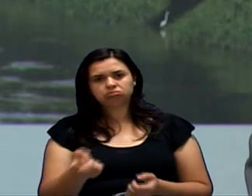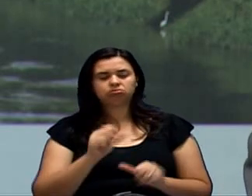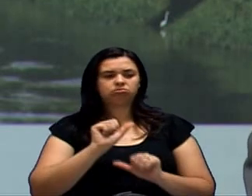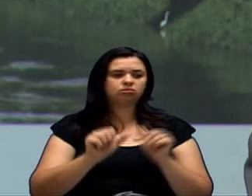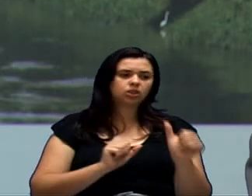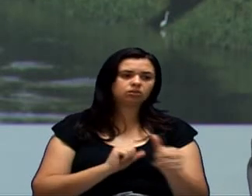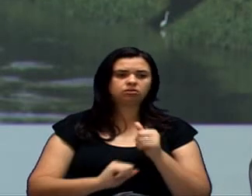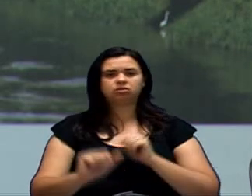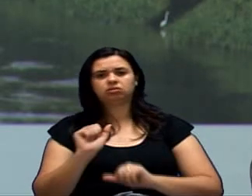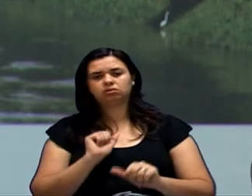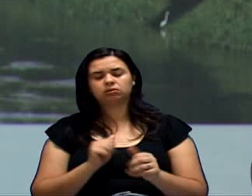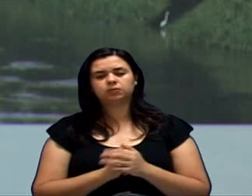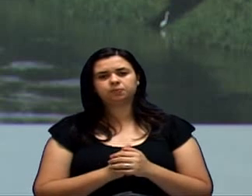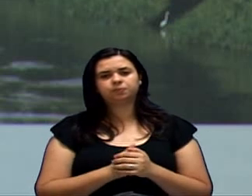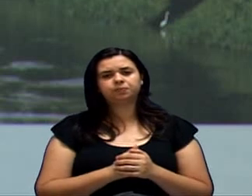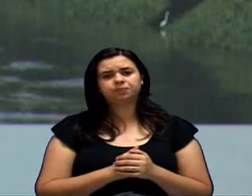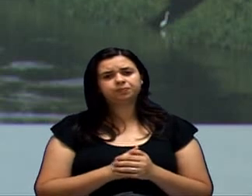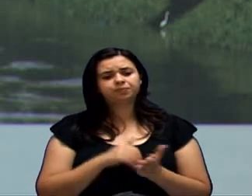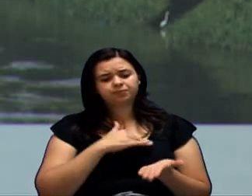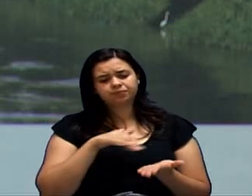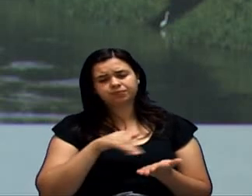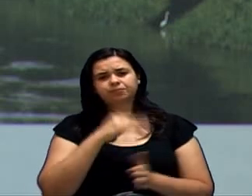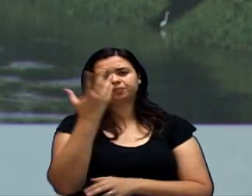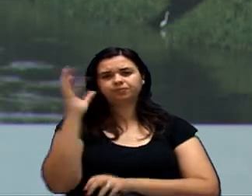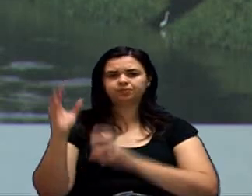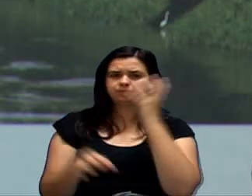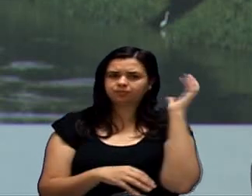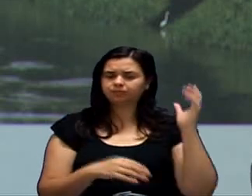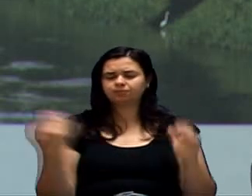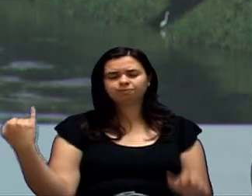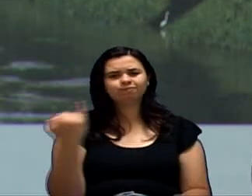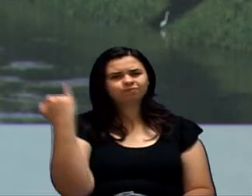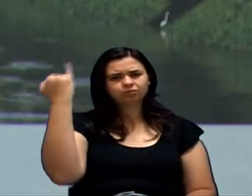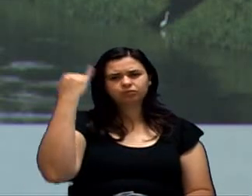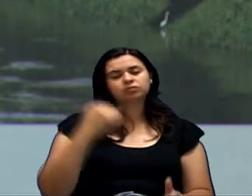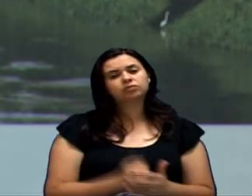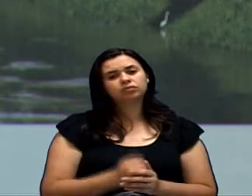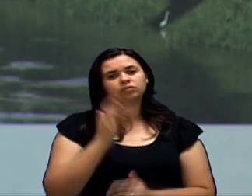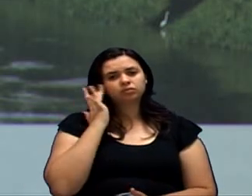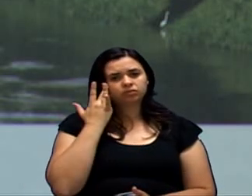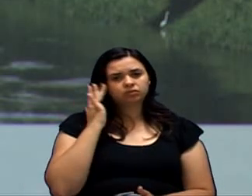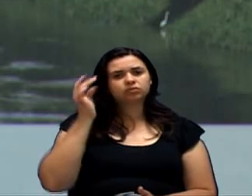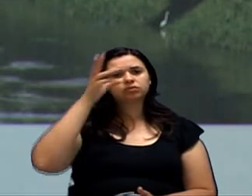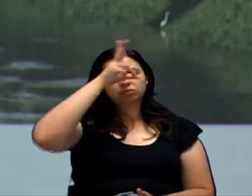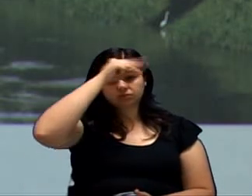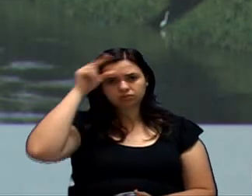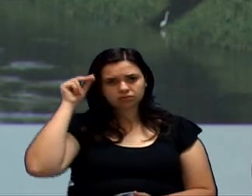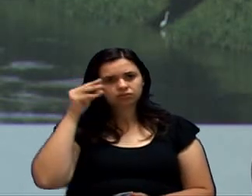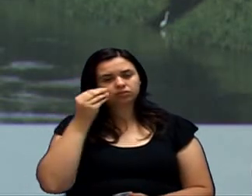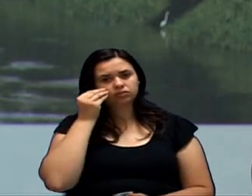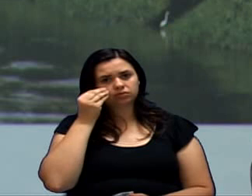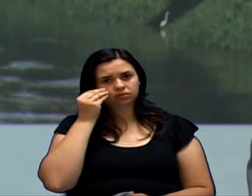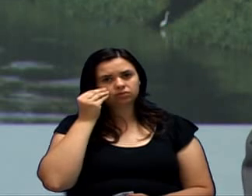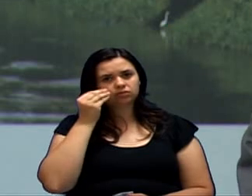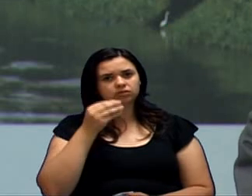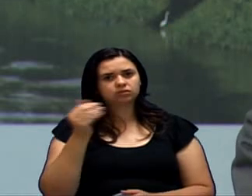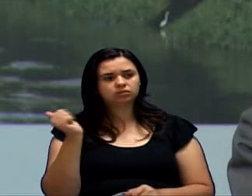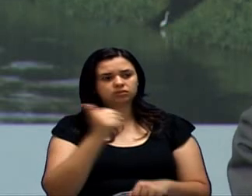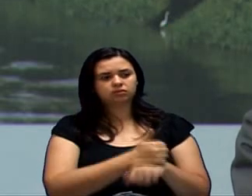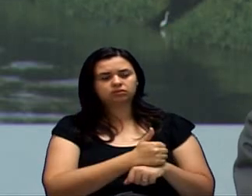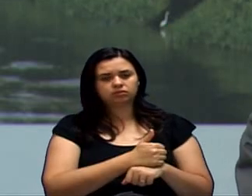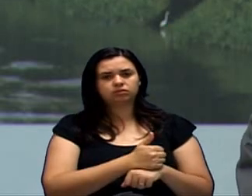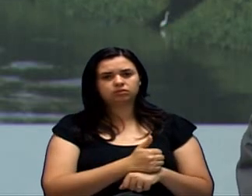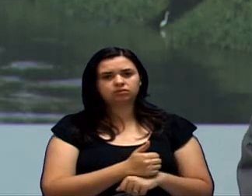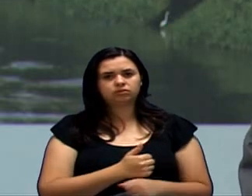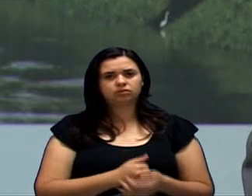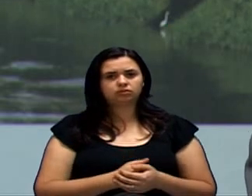importantíssima, que é a Secretaria do Meio Ambiente. Tenho certeza que o prefeito deverá, num tempo que ele couber